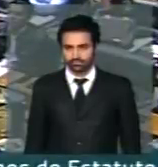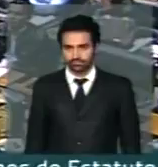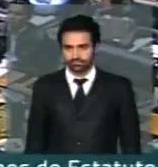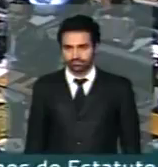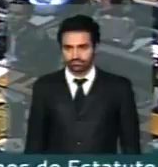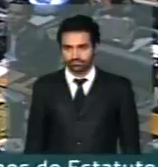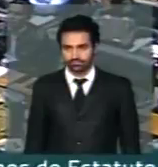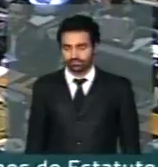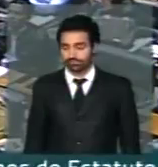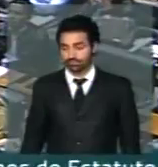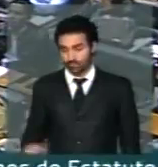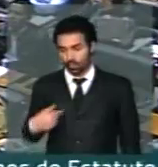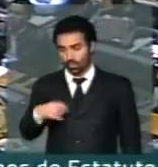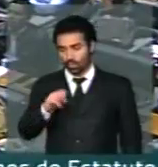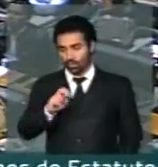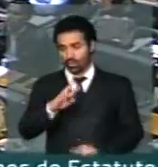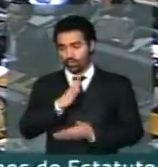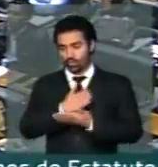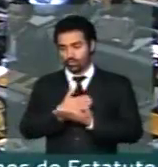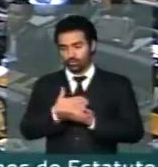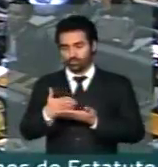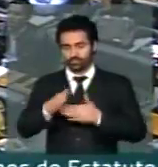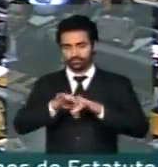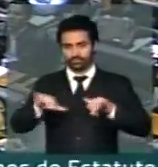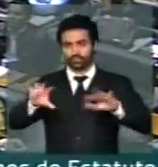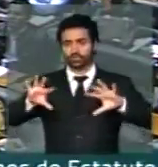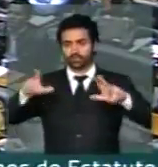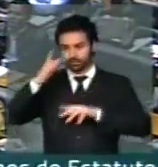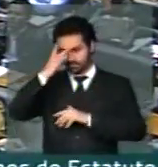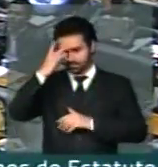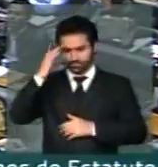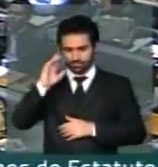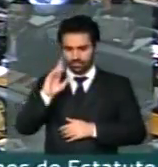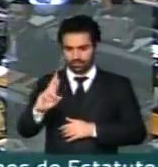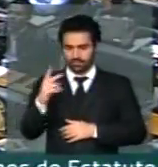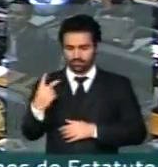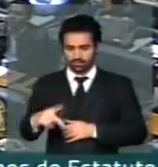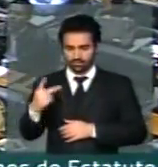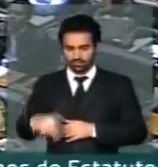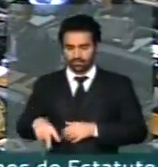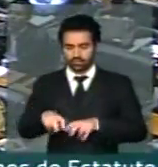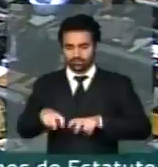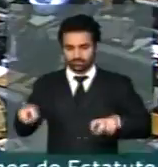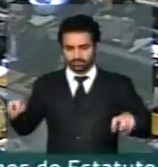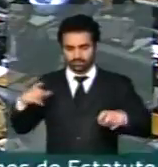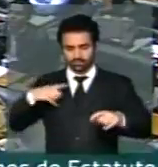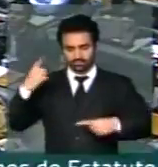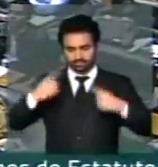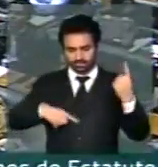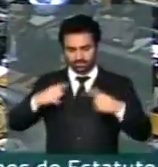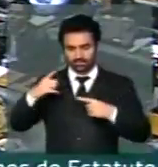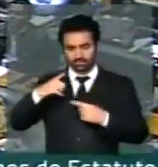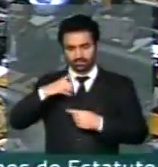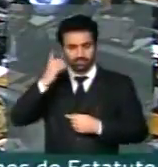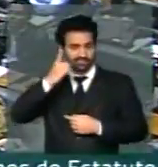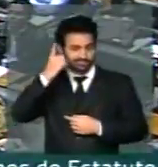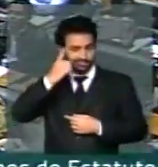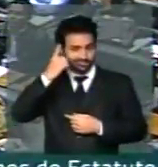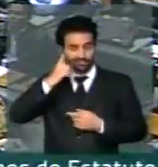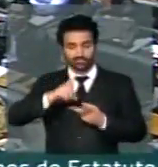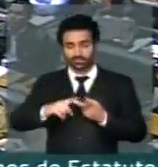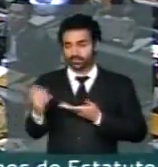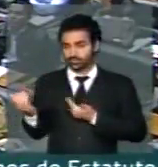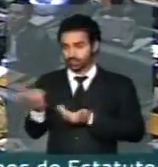começar me dirigindo a todos os representantes que estão aqui na mesa para esse debate, aos parlamentares,